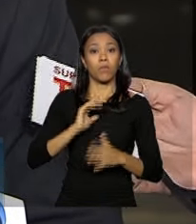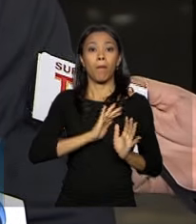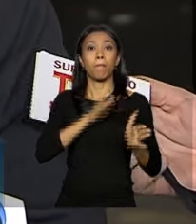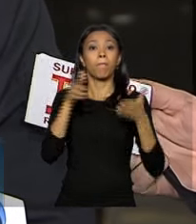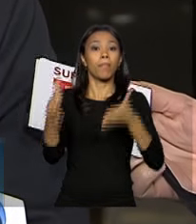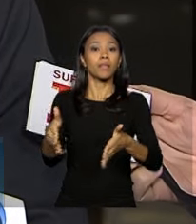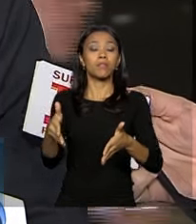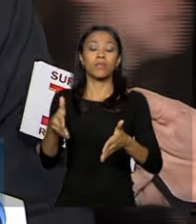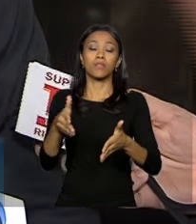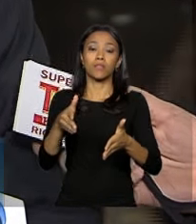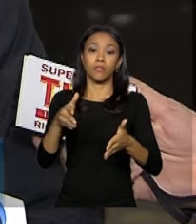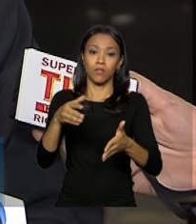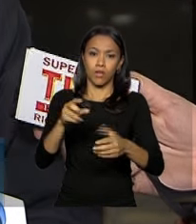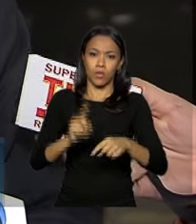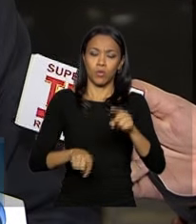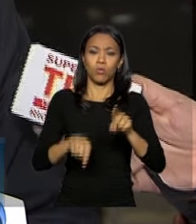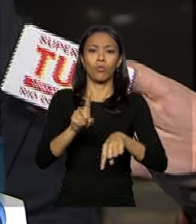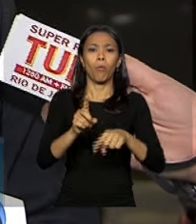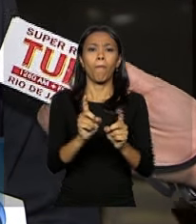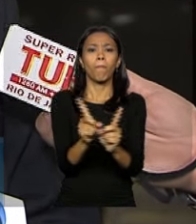internacional e que têm, portanto,